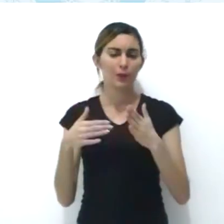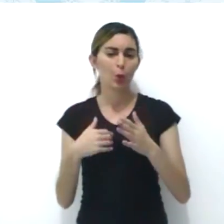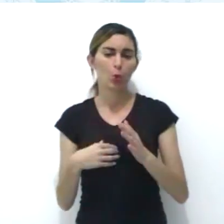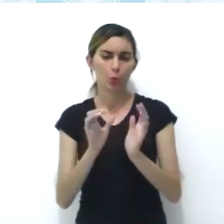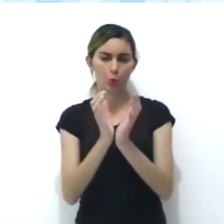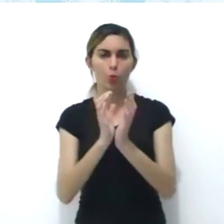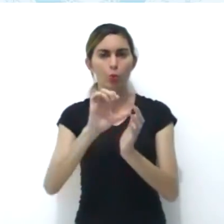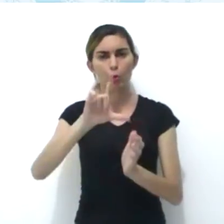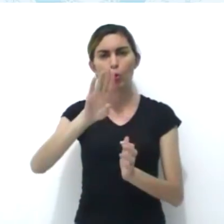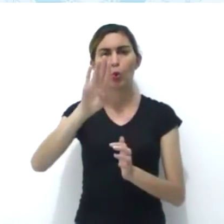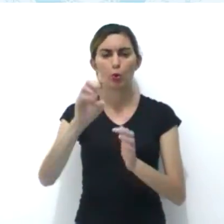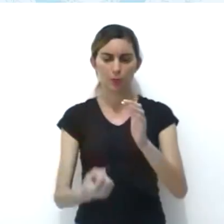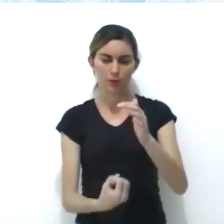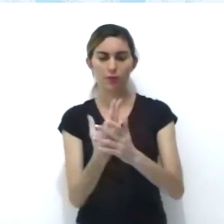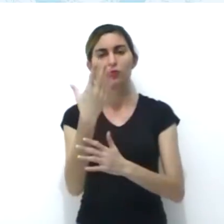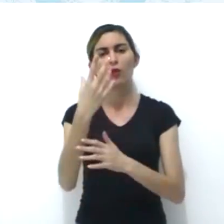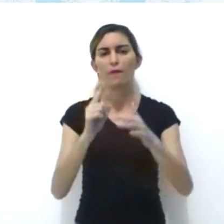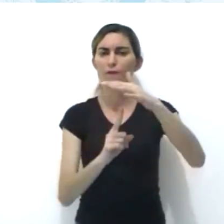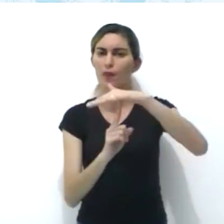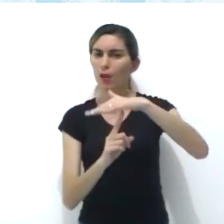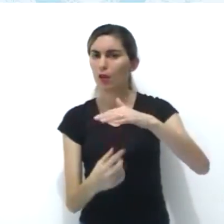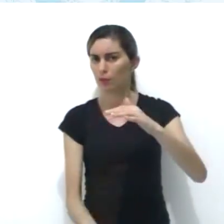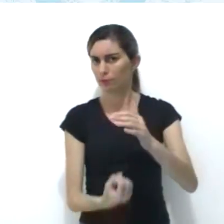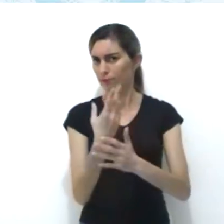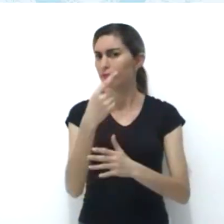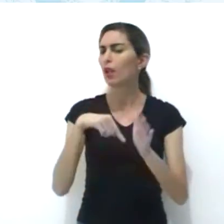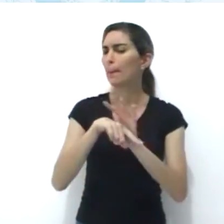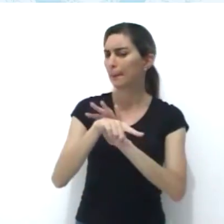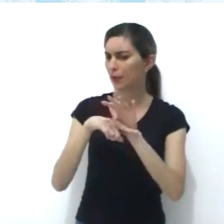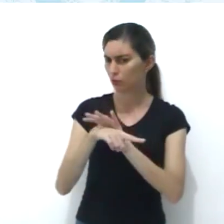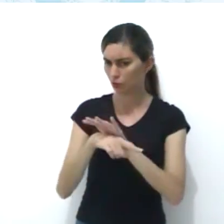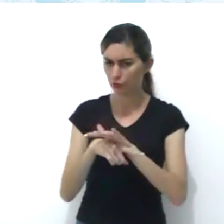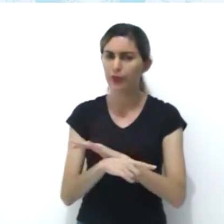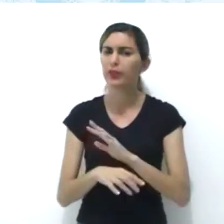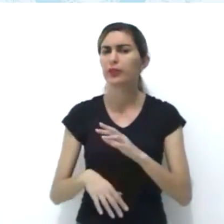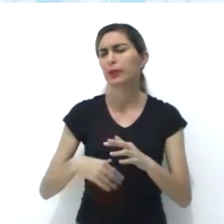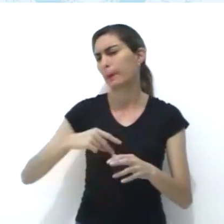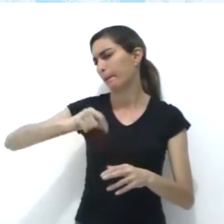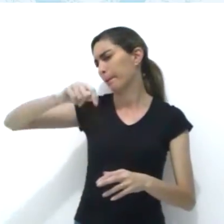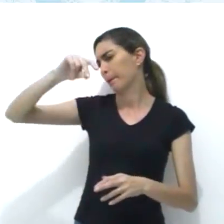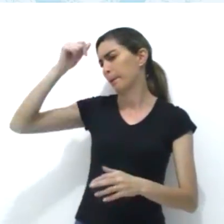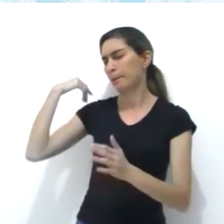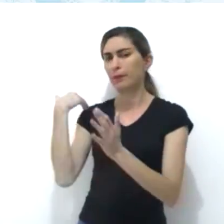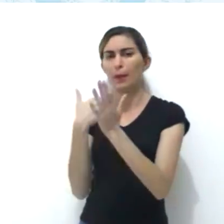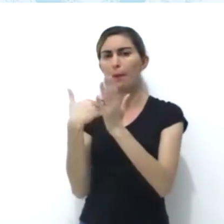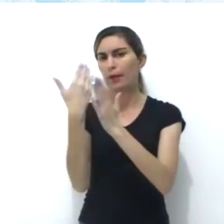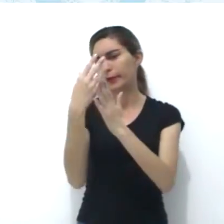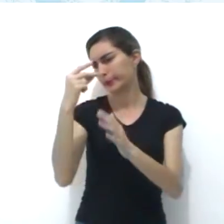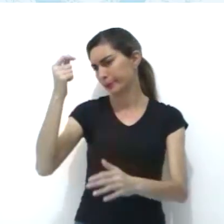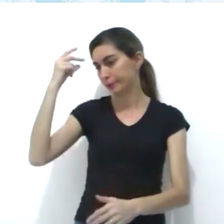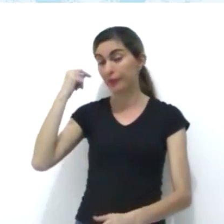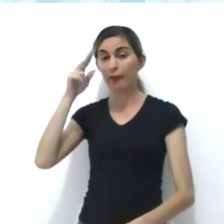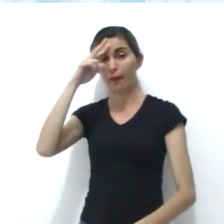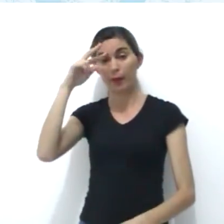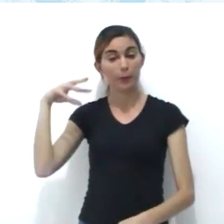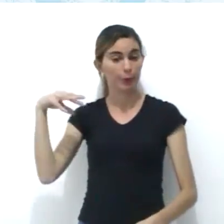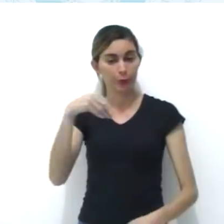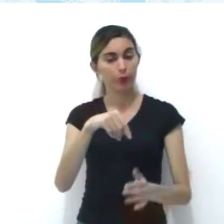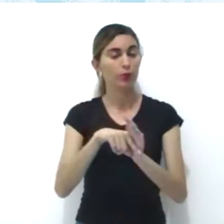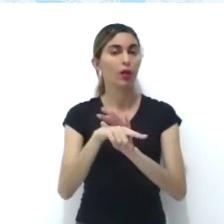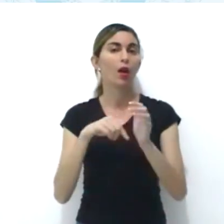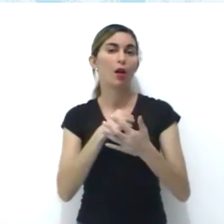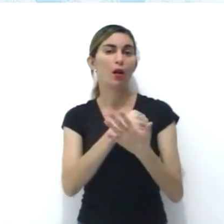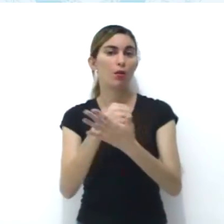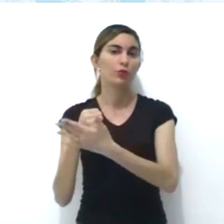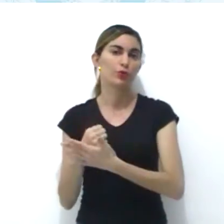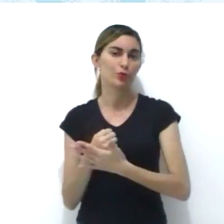tempo que o clube surgiu, que as feiras surgiram, que pesquisa essa é bem mais antiga. Mas lembra que todas